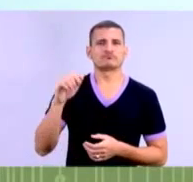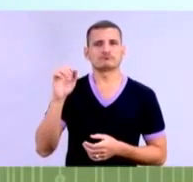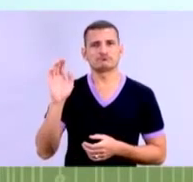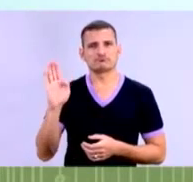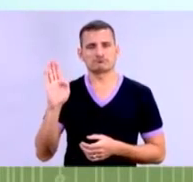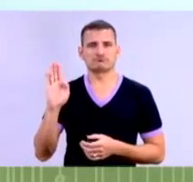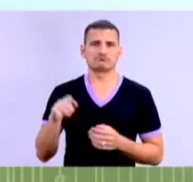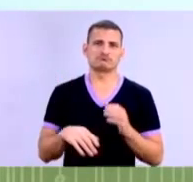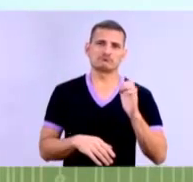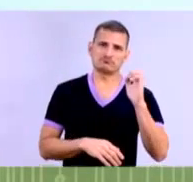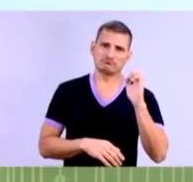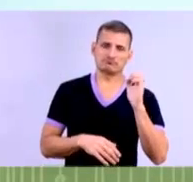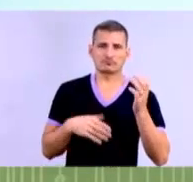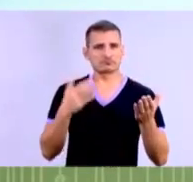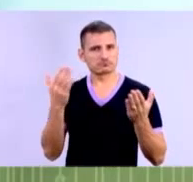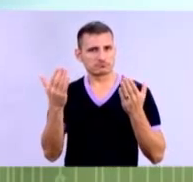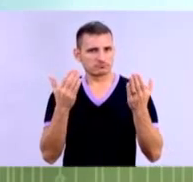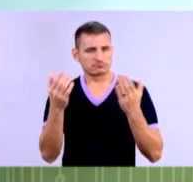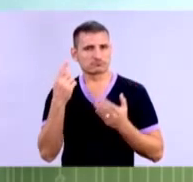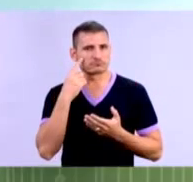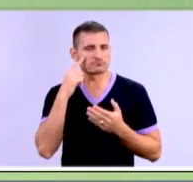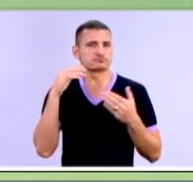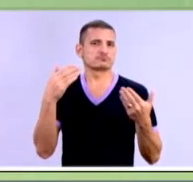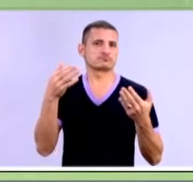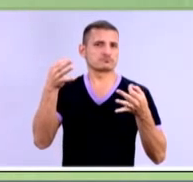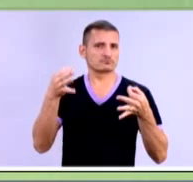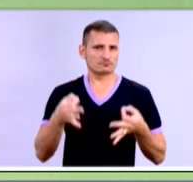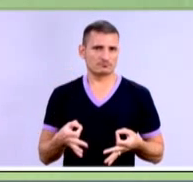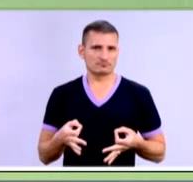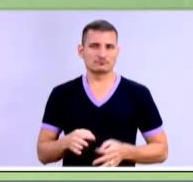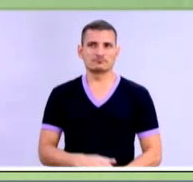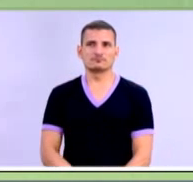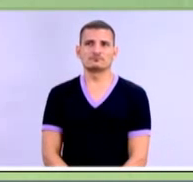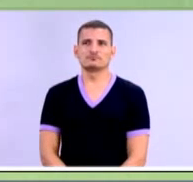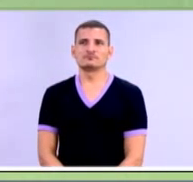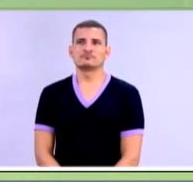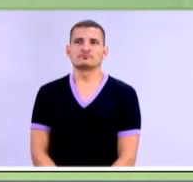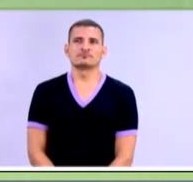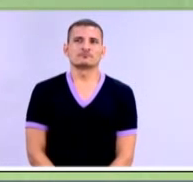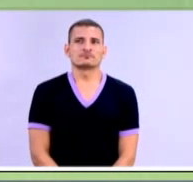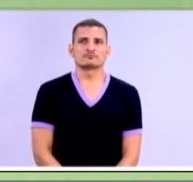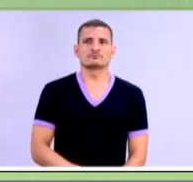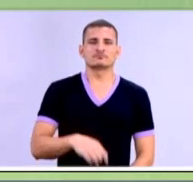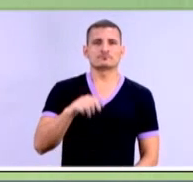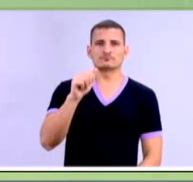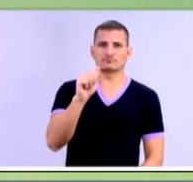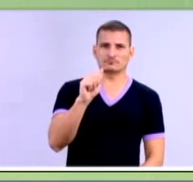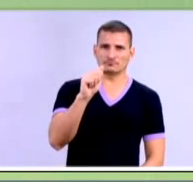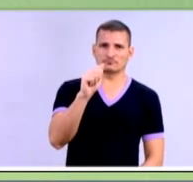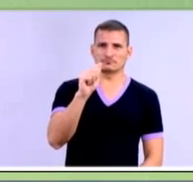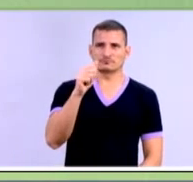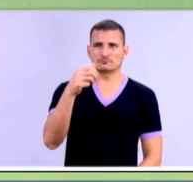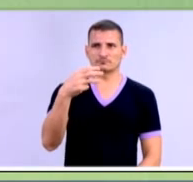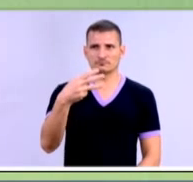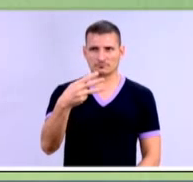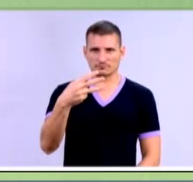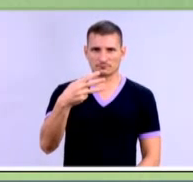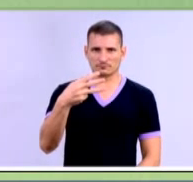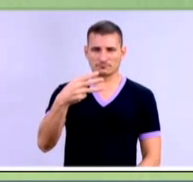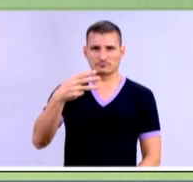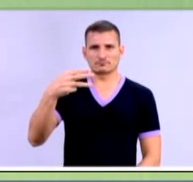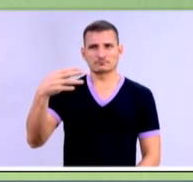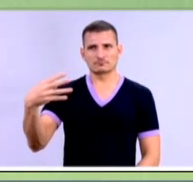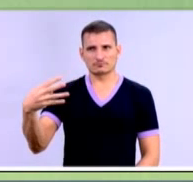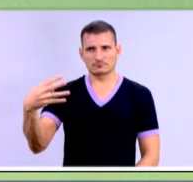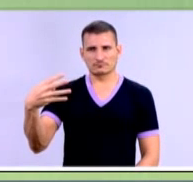Vamos analisar quais são elas aqui no quadro? Bom, nós temos na letra A as questões 3 e 4, correto? Nós